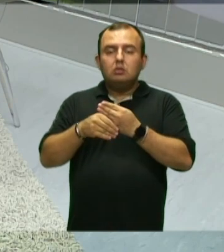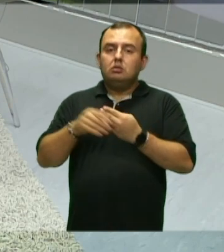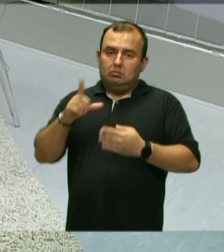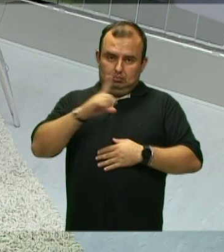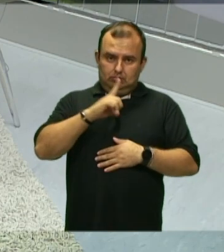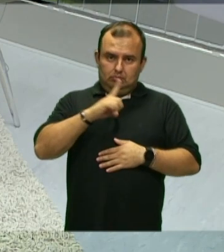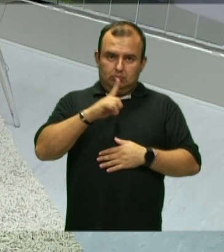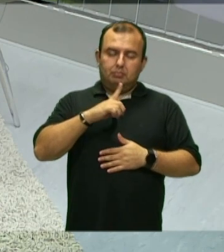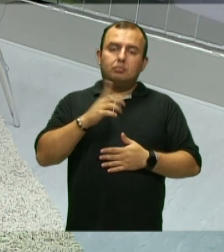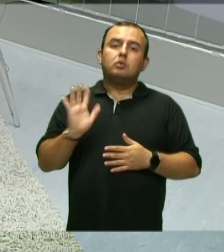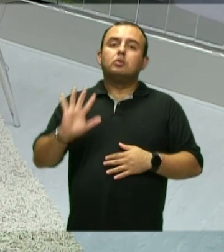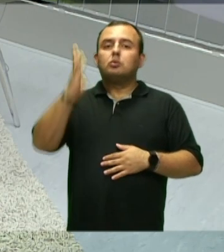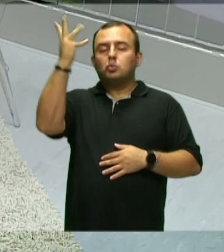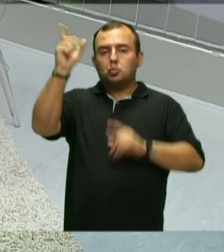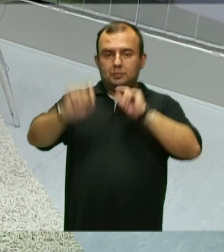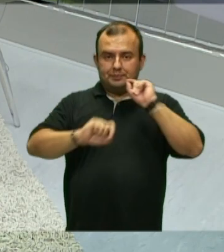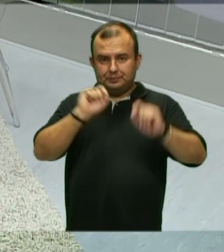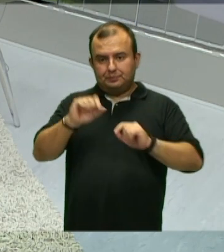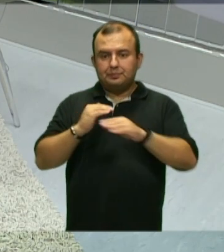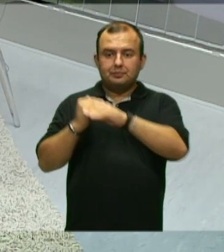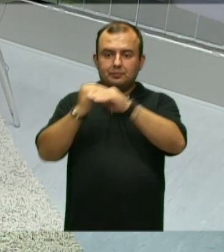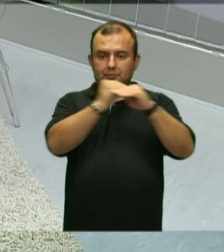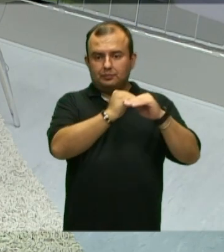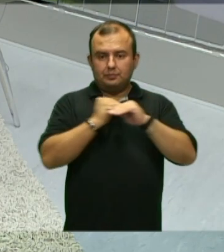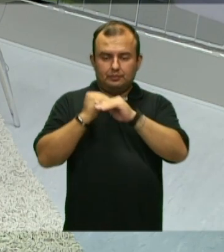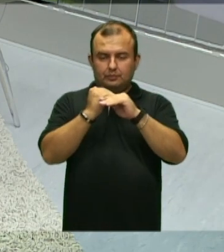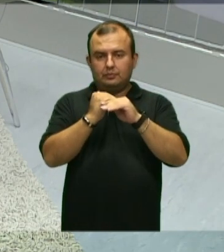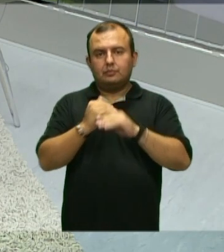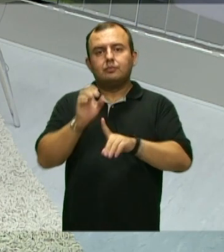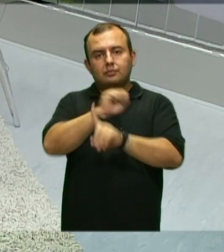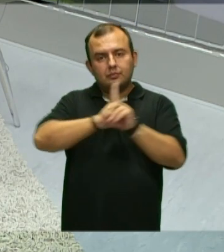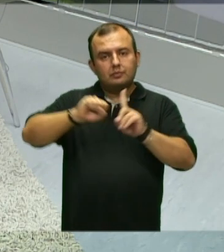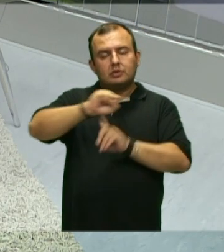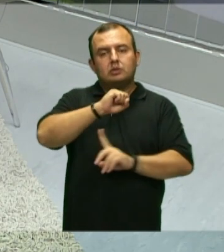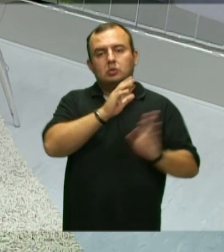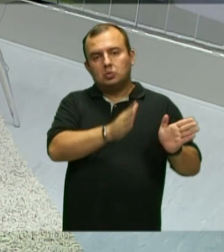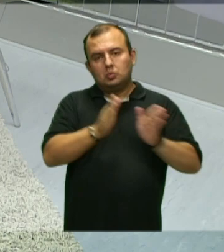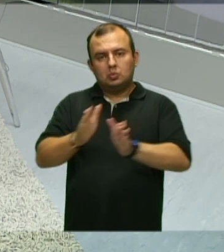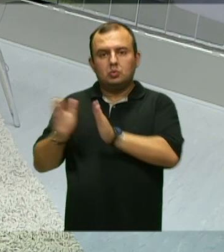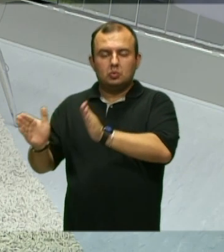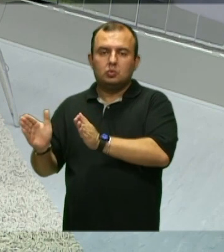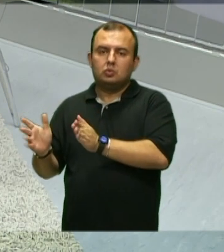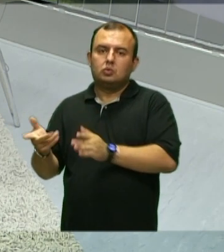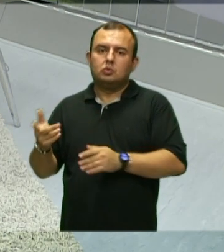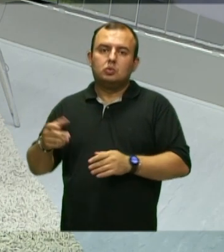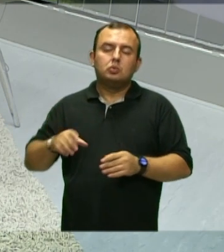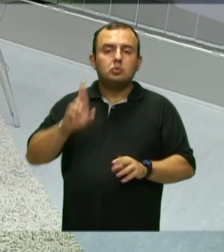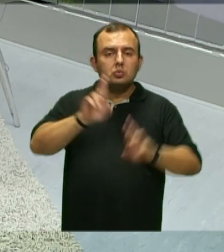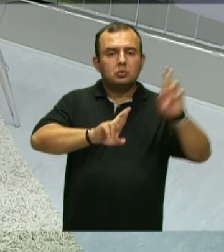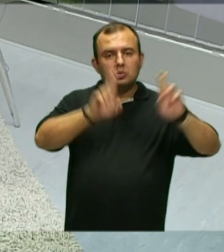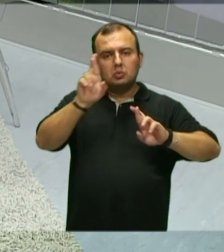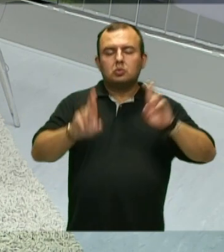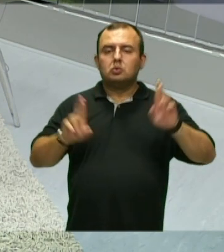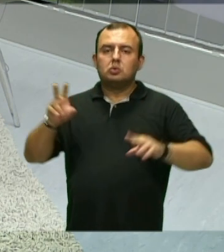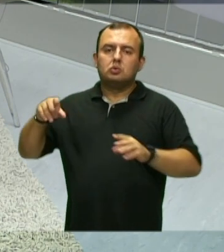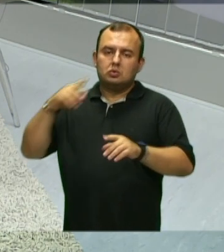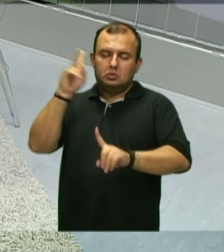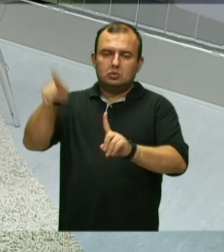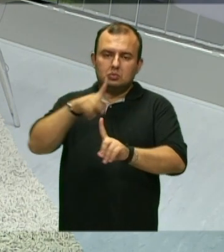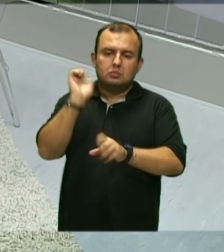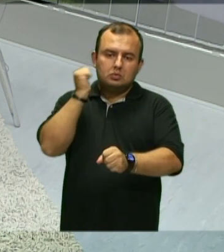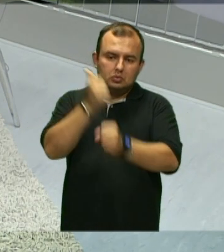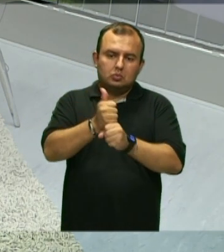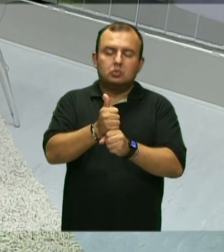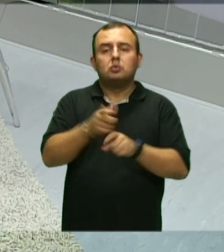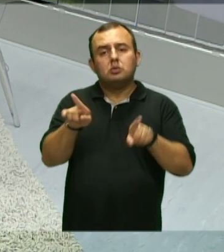acontecer, que seriam em consenso com a sociedade organizada, com os mentores desse plano diretor, bem como